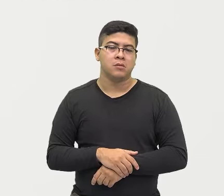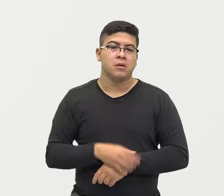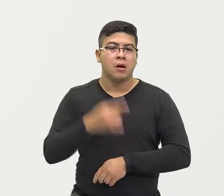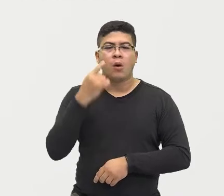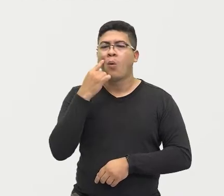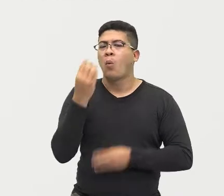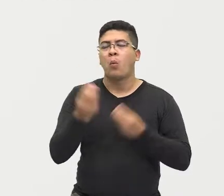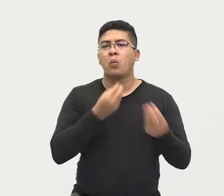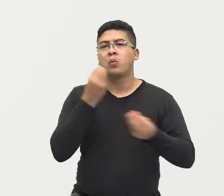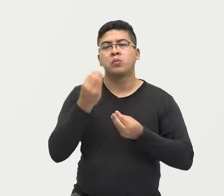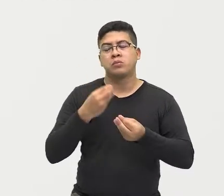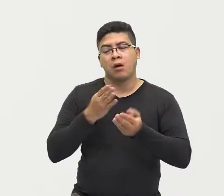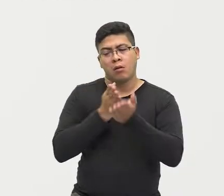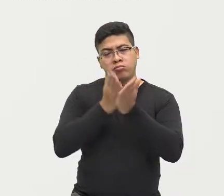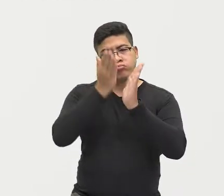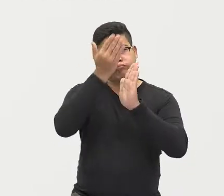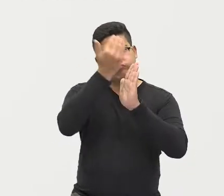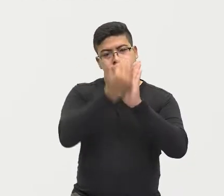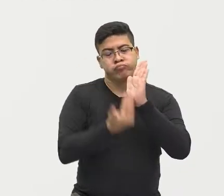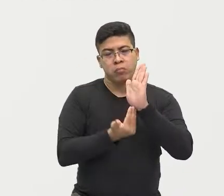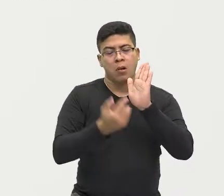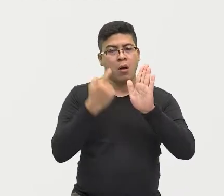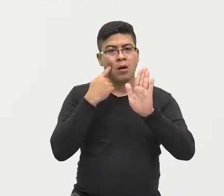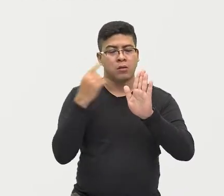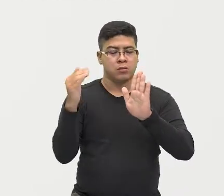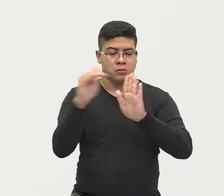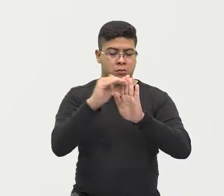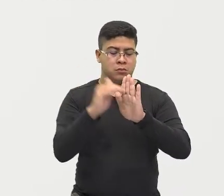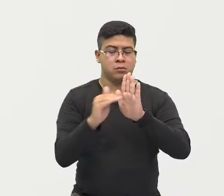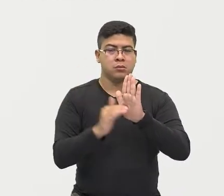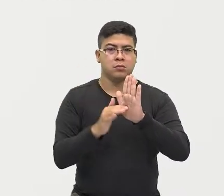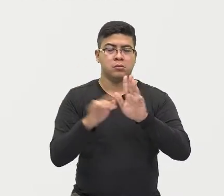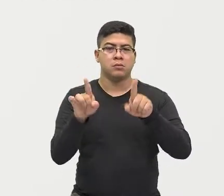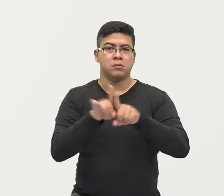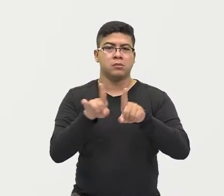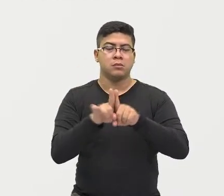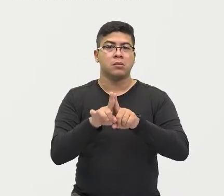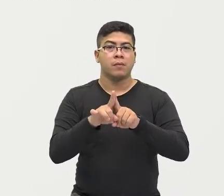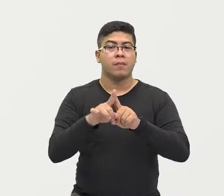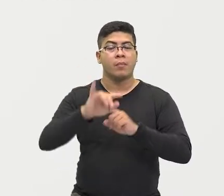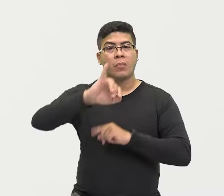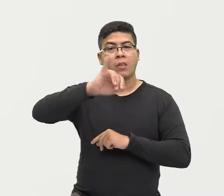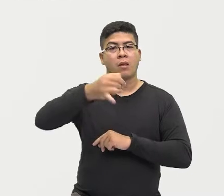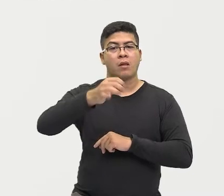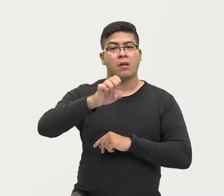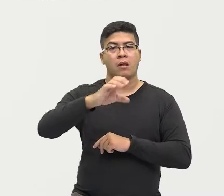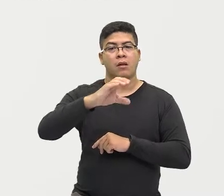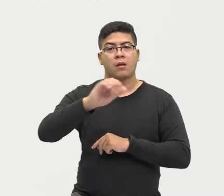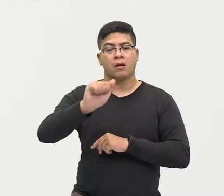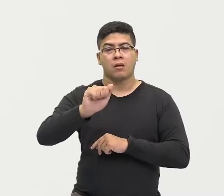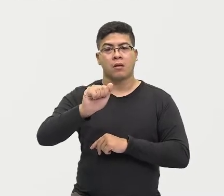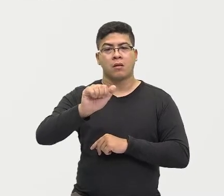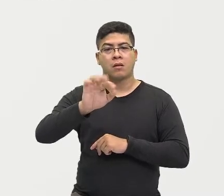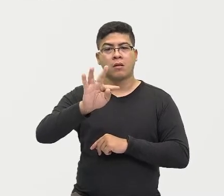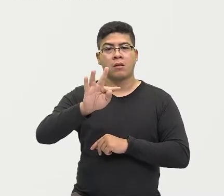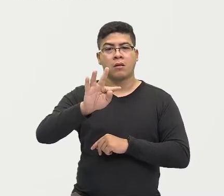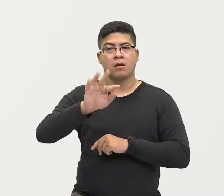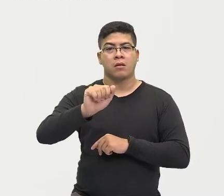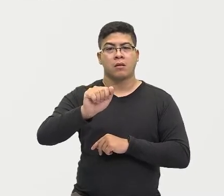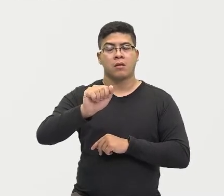ele vai traçar esse perfil desse caboclo, né? Do Jeca Tatu, que mora nessa